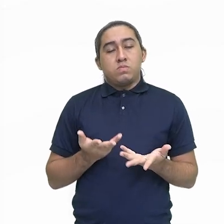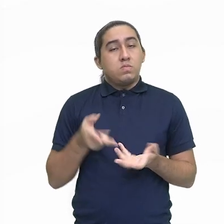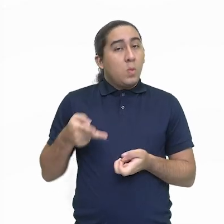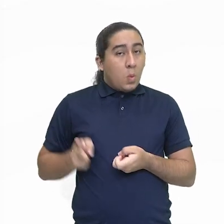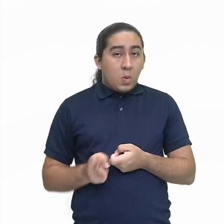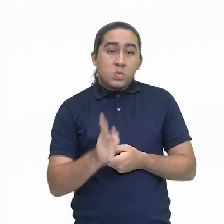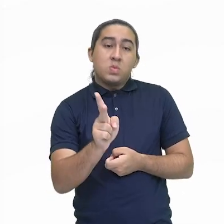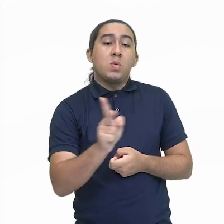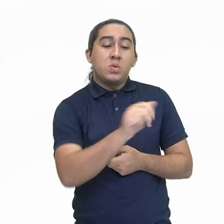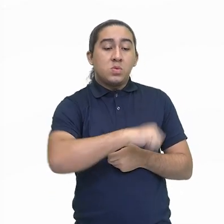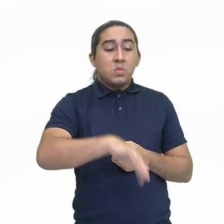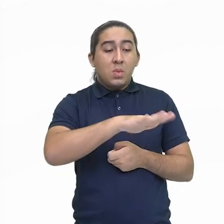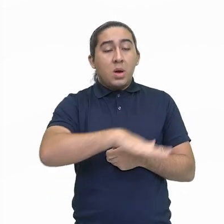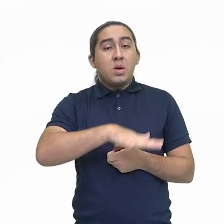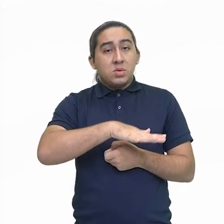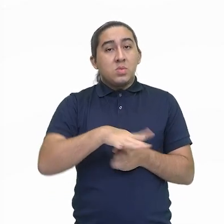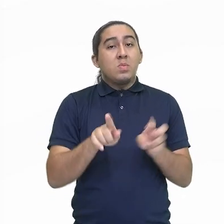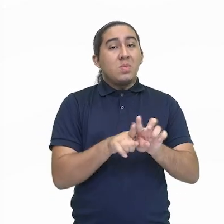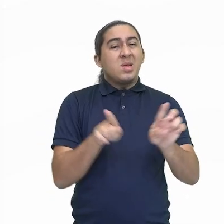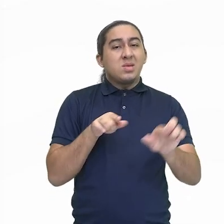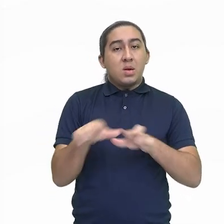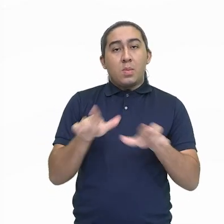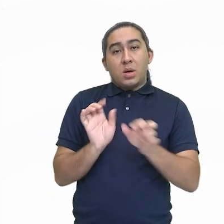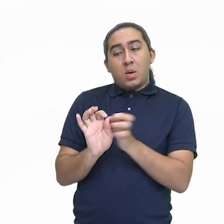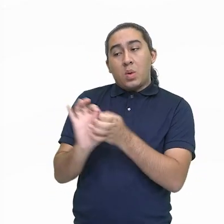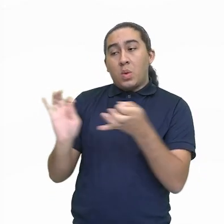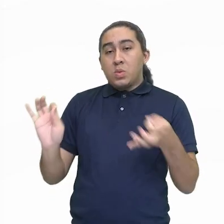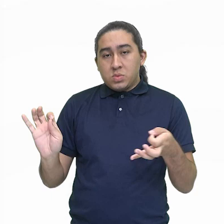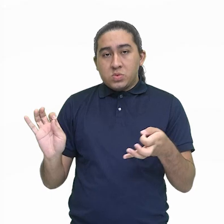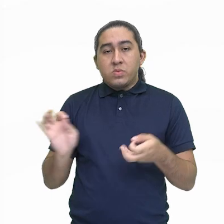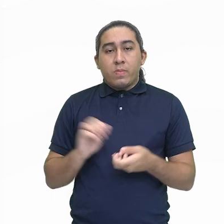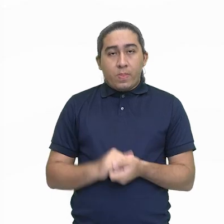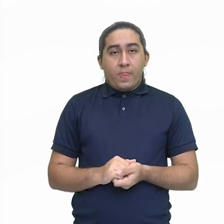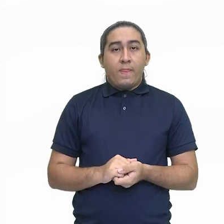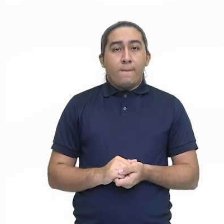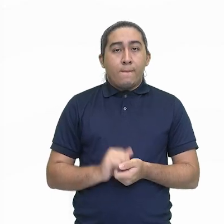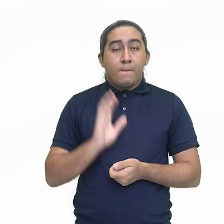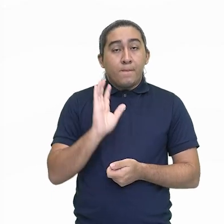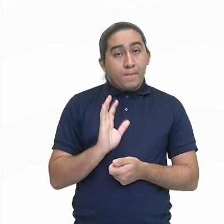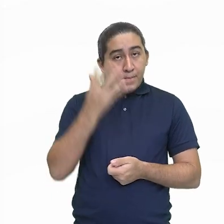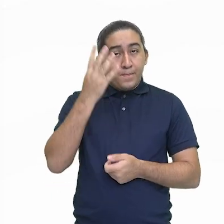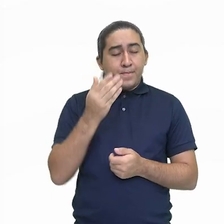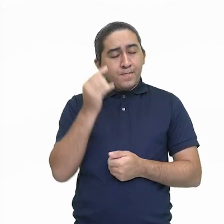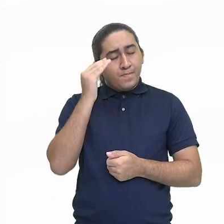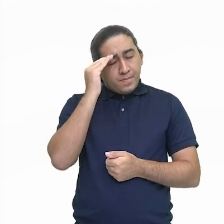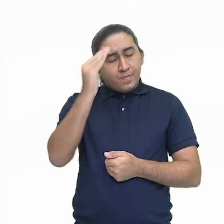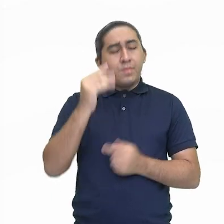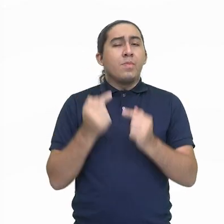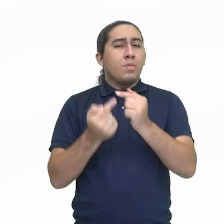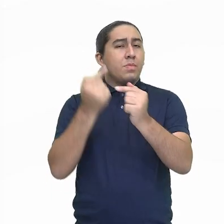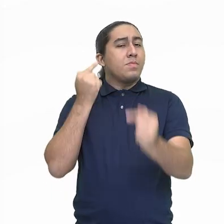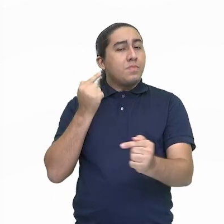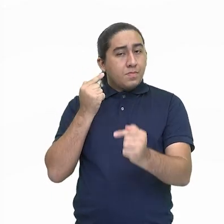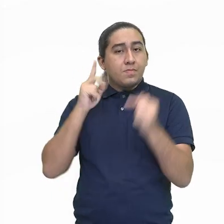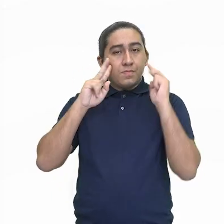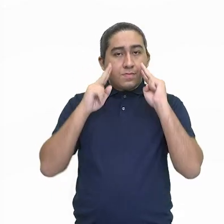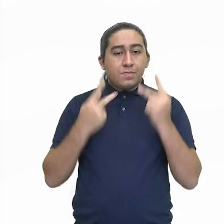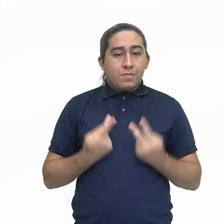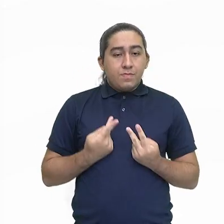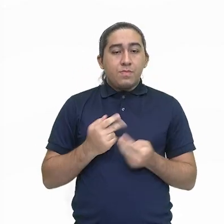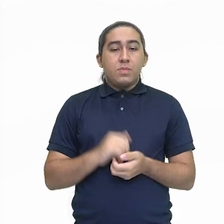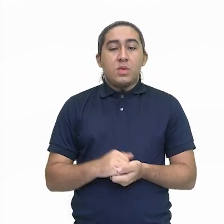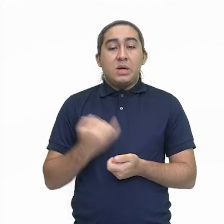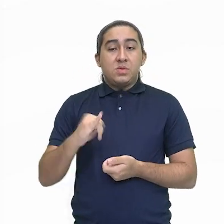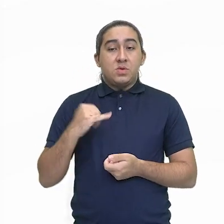na periferia e trabalha muito longe. E isso ocorre desde o início da humanidade, né? Se a gente for observar